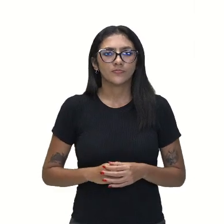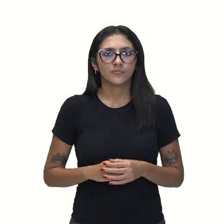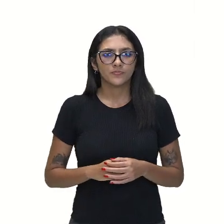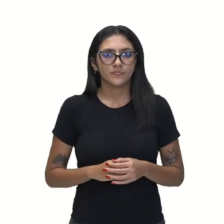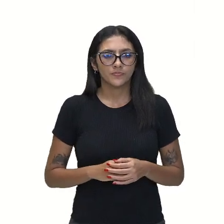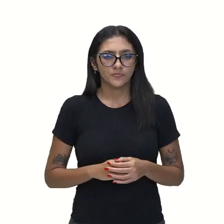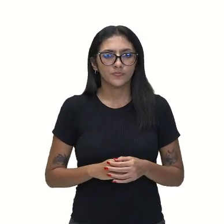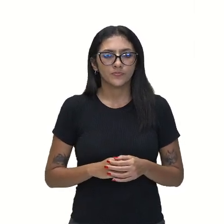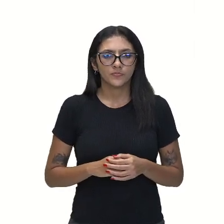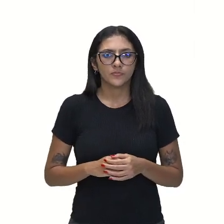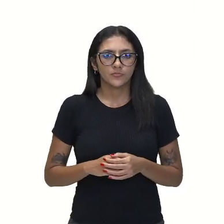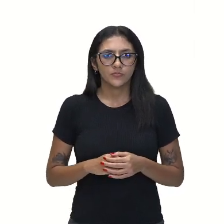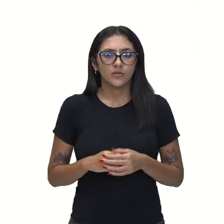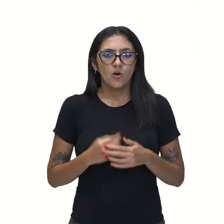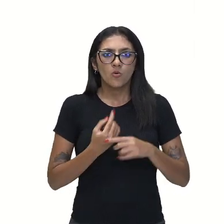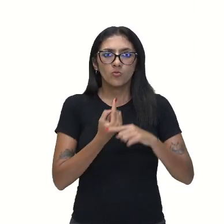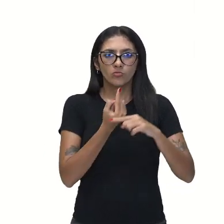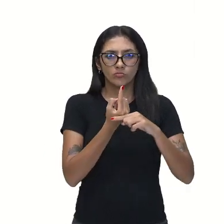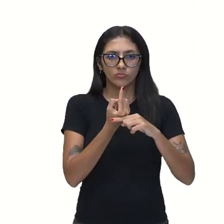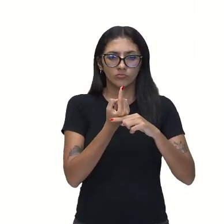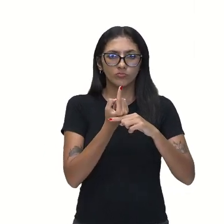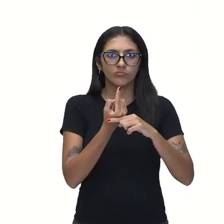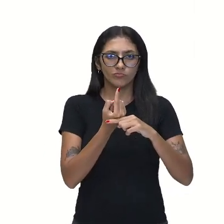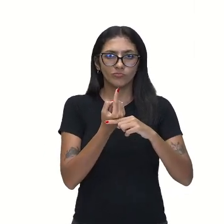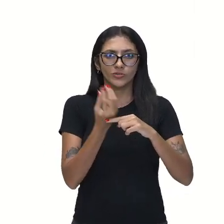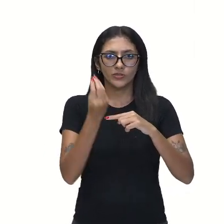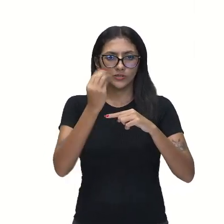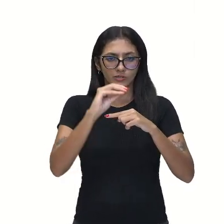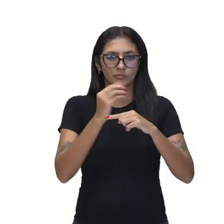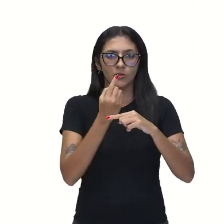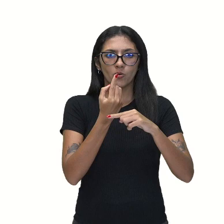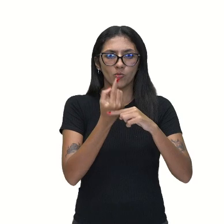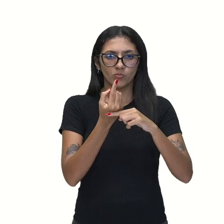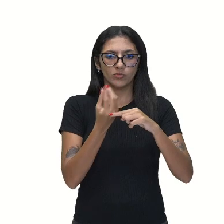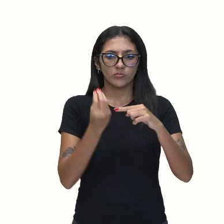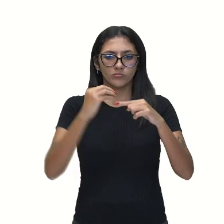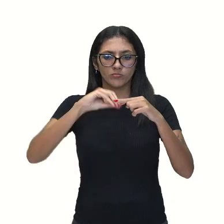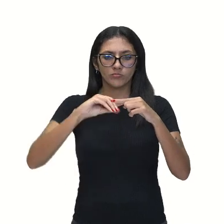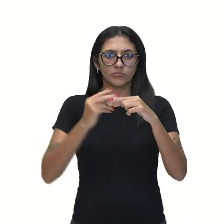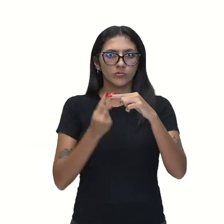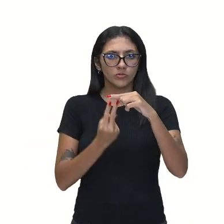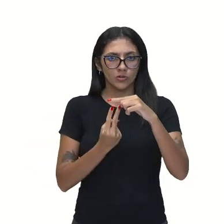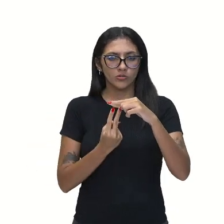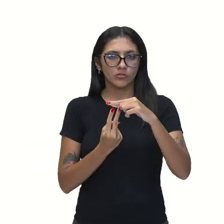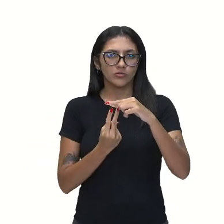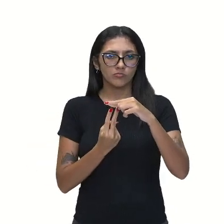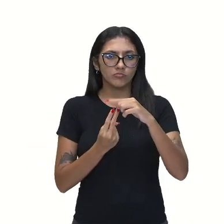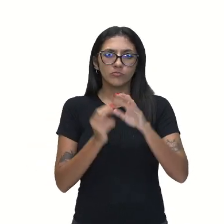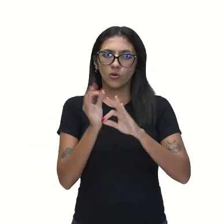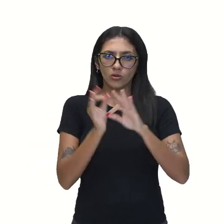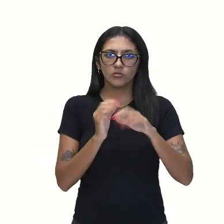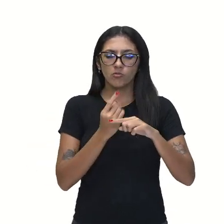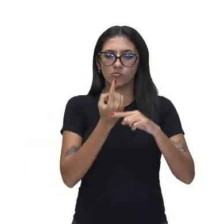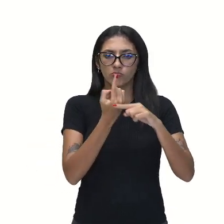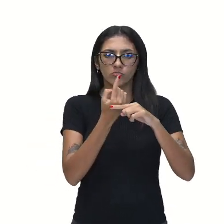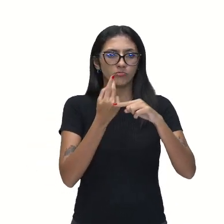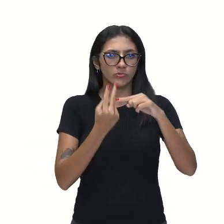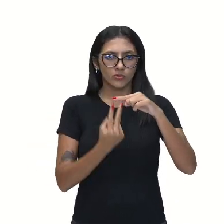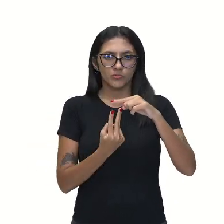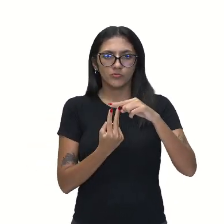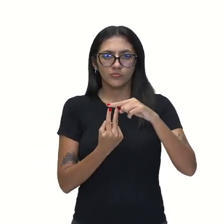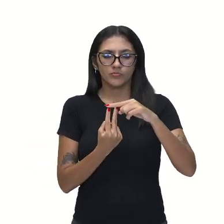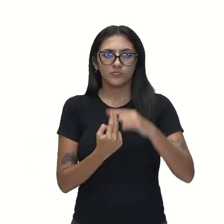o expoente, ele vai ficar na parte de cima da fração, e o 2, que é o índice da raiz, vai ficar na parte de baixo da